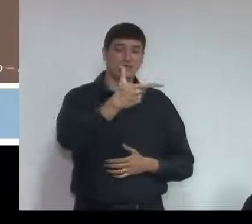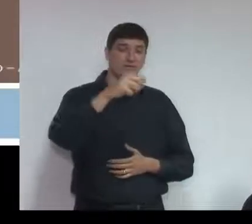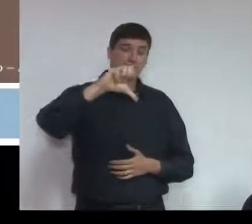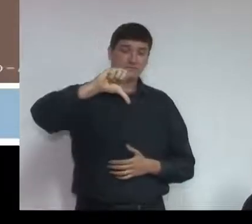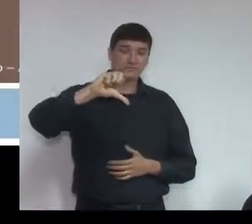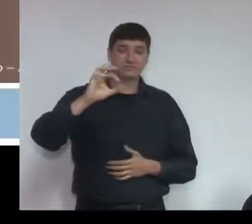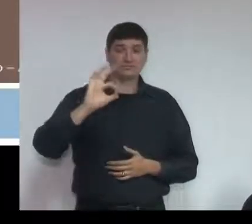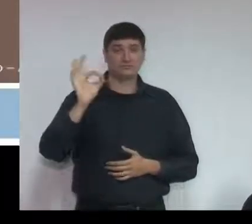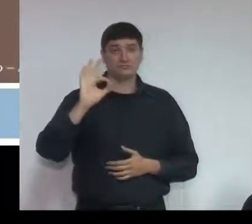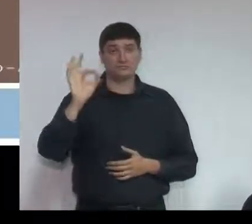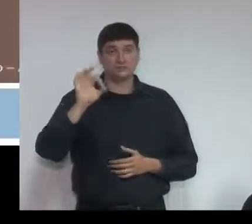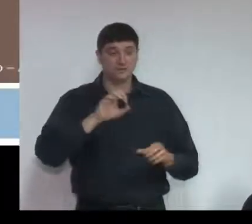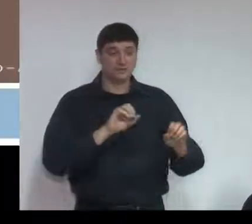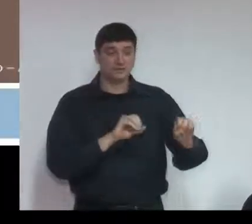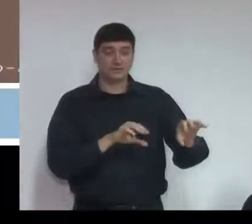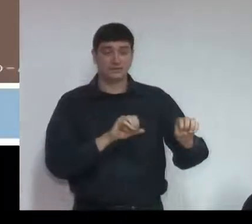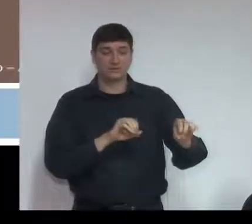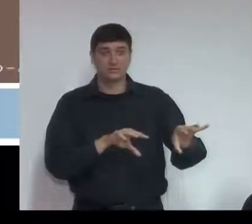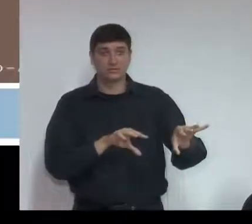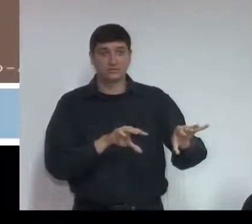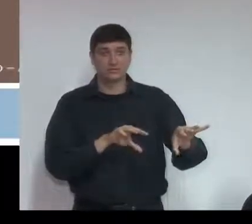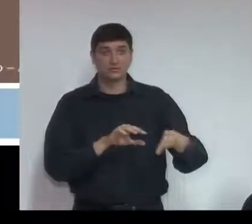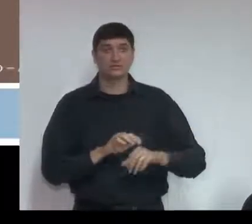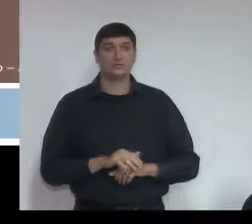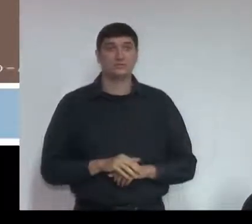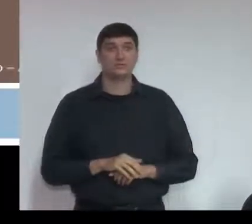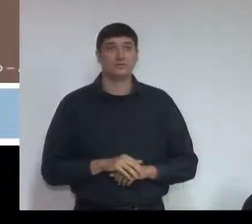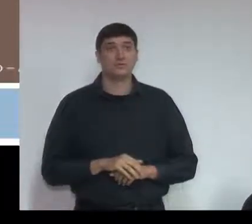29% na educação.